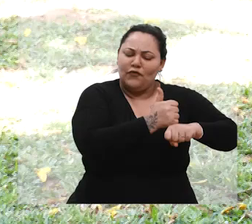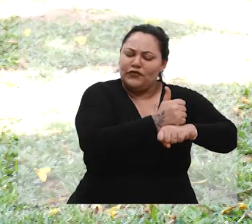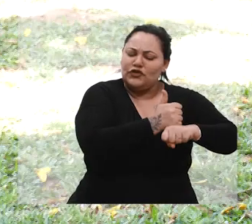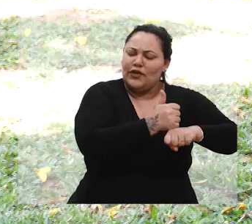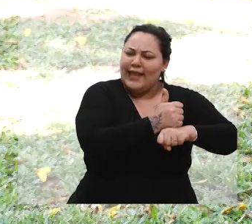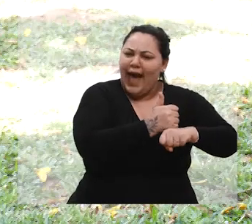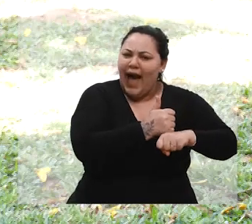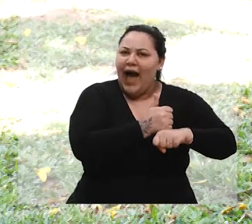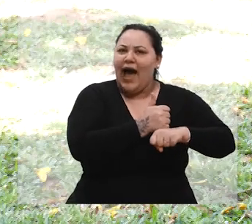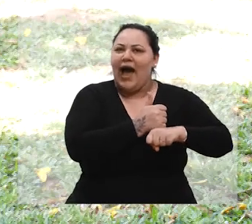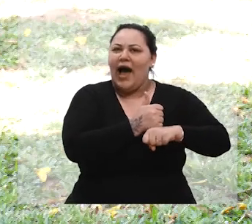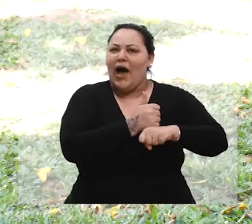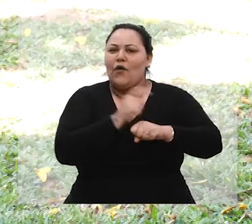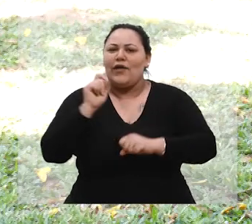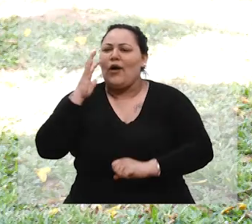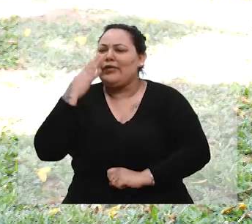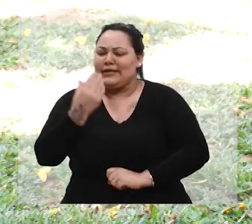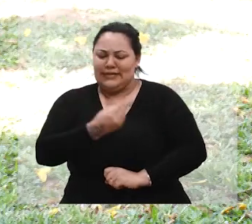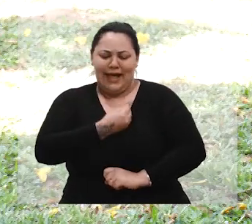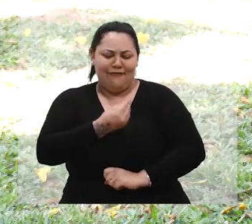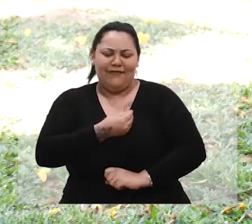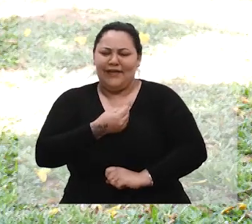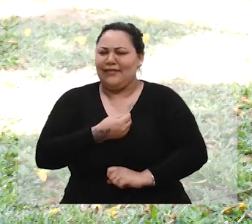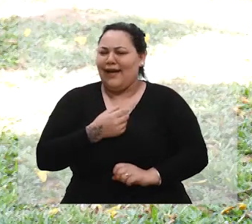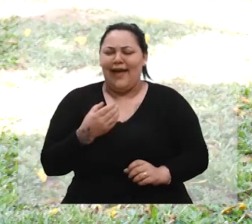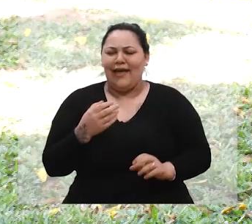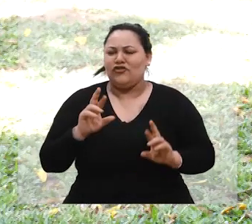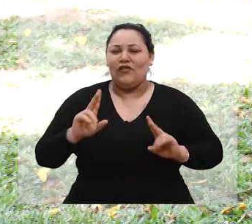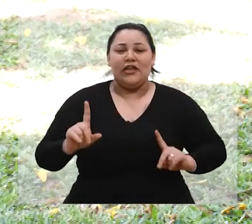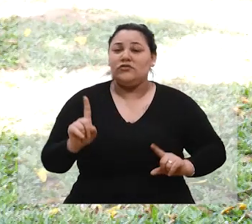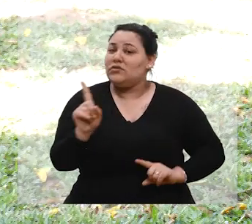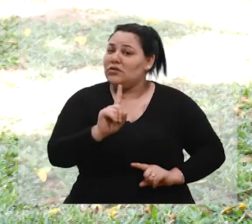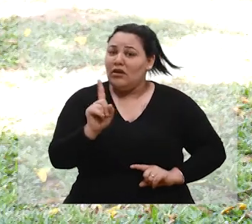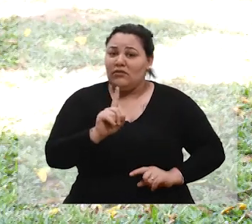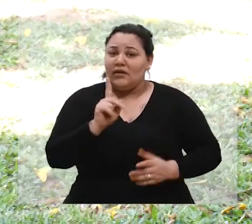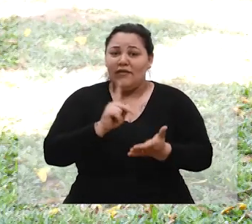alguma coisa que está distante, que está longe, que está inacessível. Mas não, né?